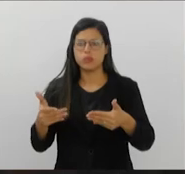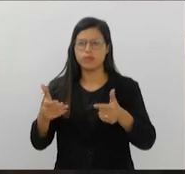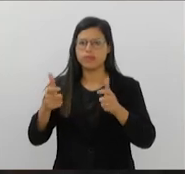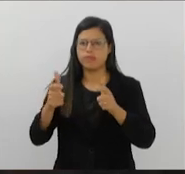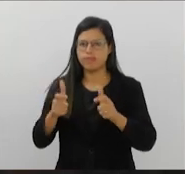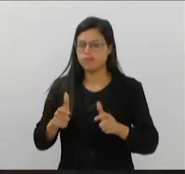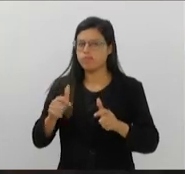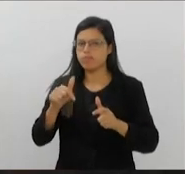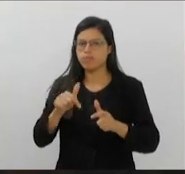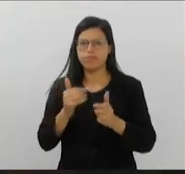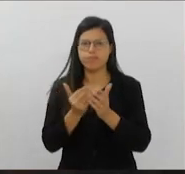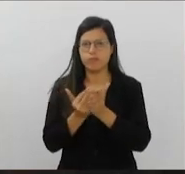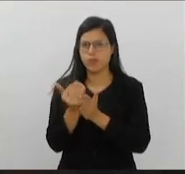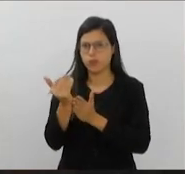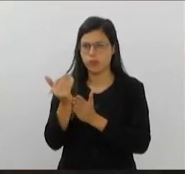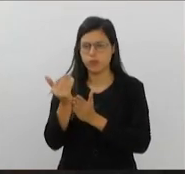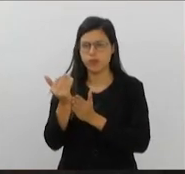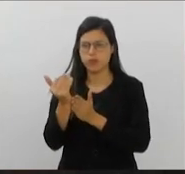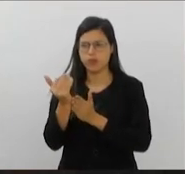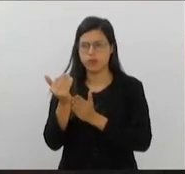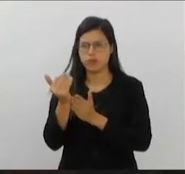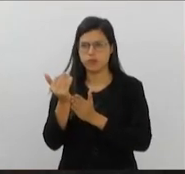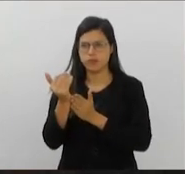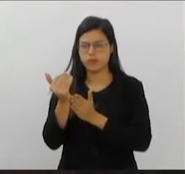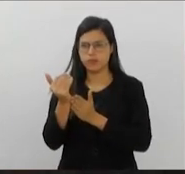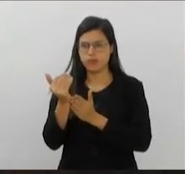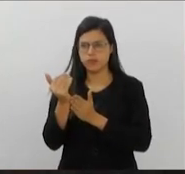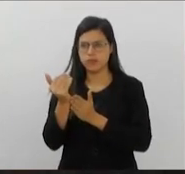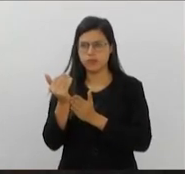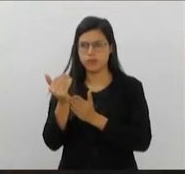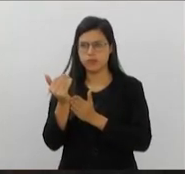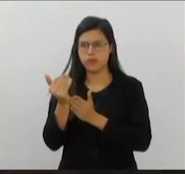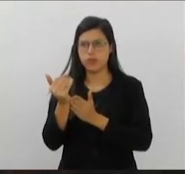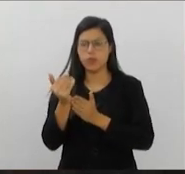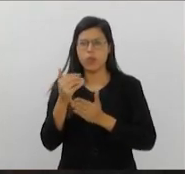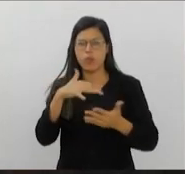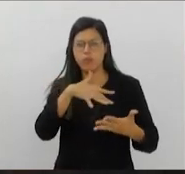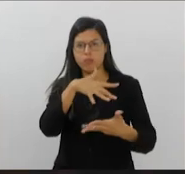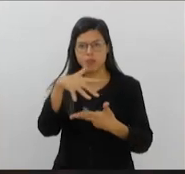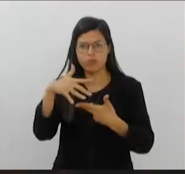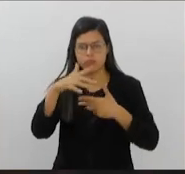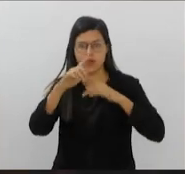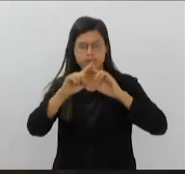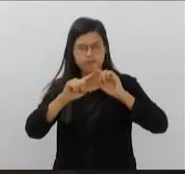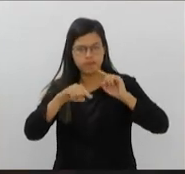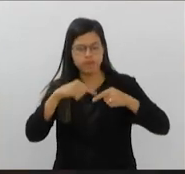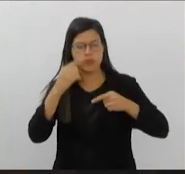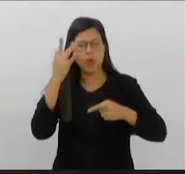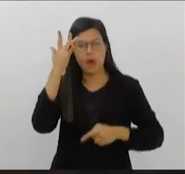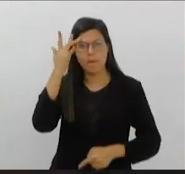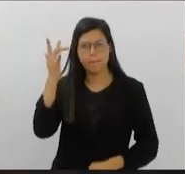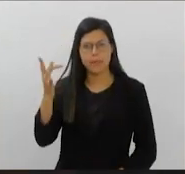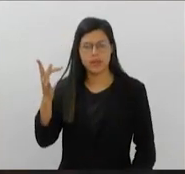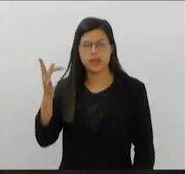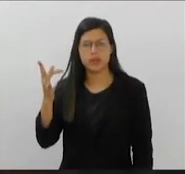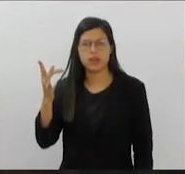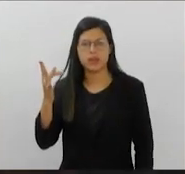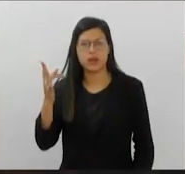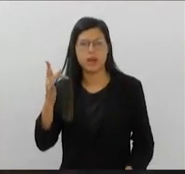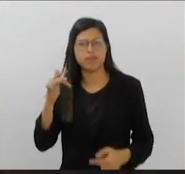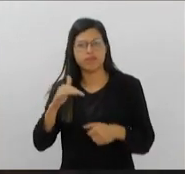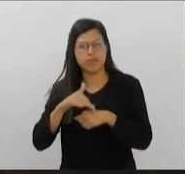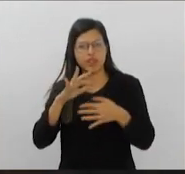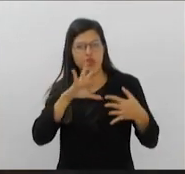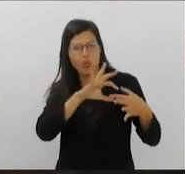para começarmos essa jornada. À medida que o mundo avança para um amanhã cada vez mais interconectado